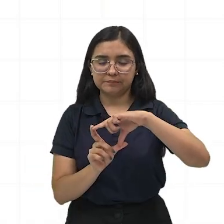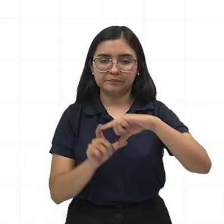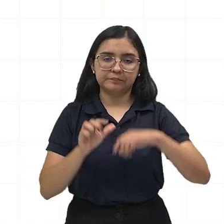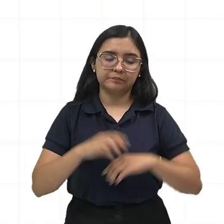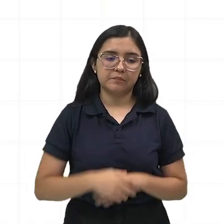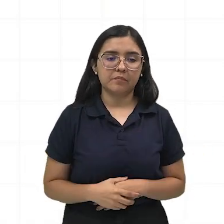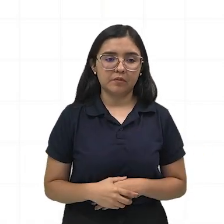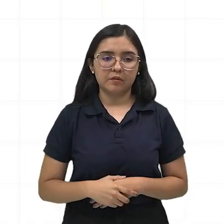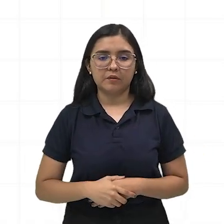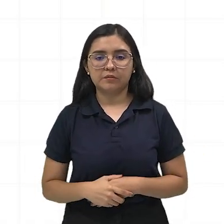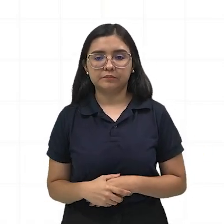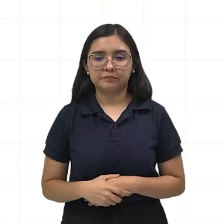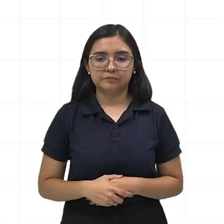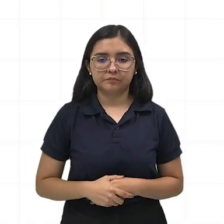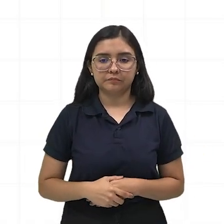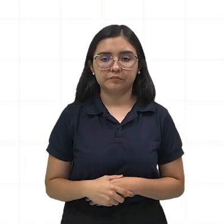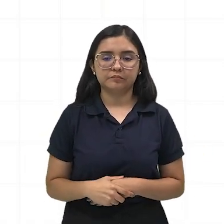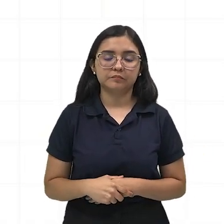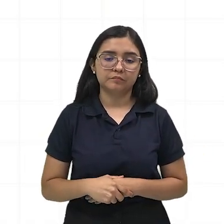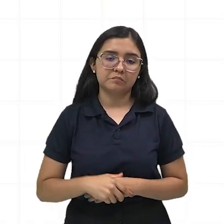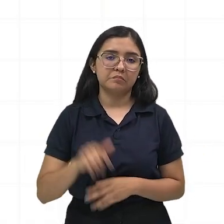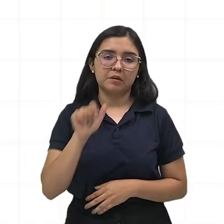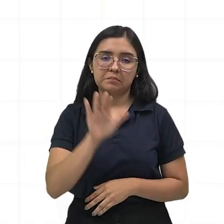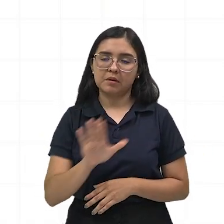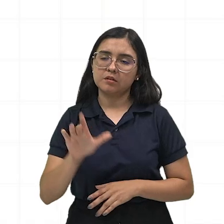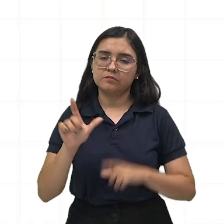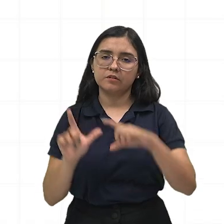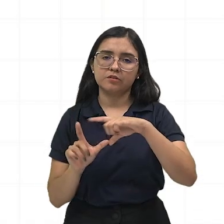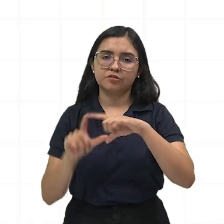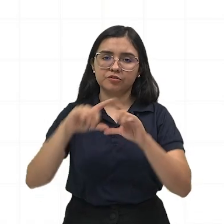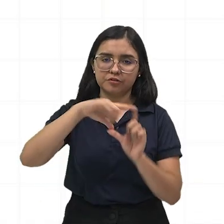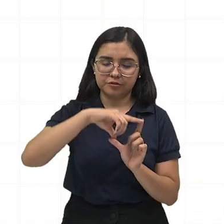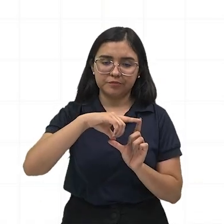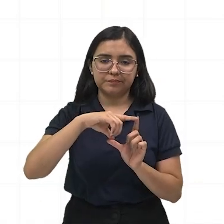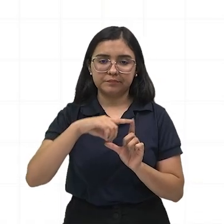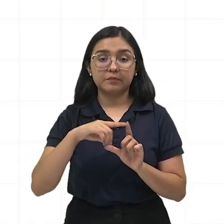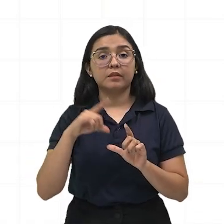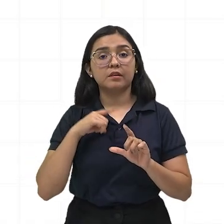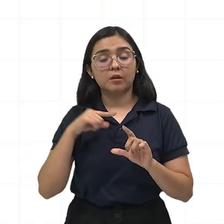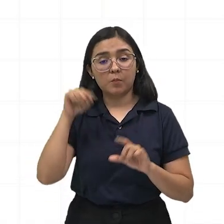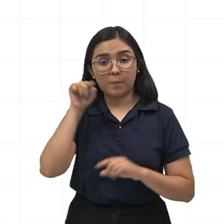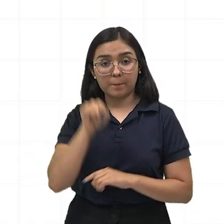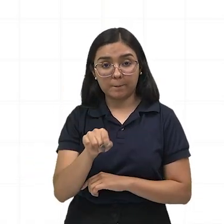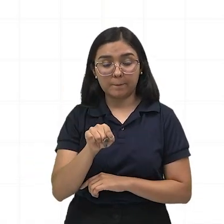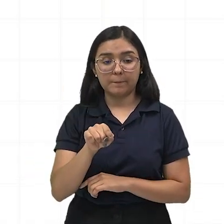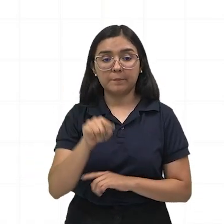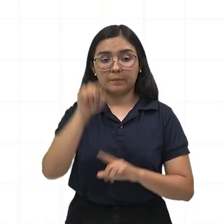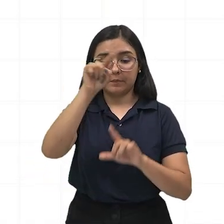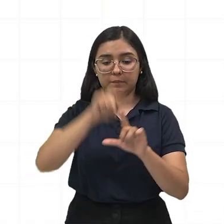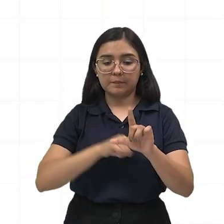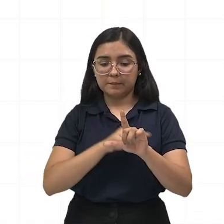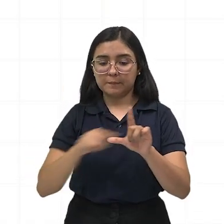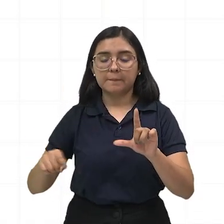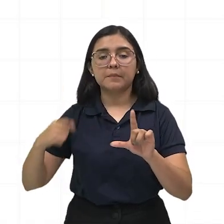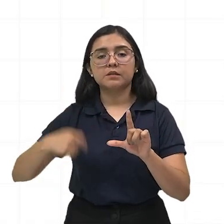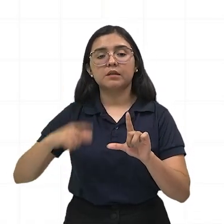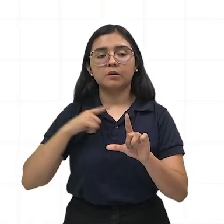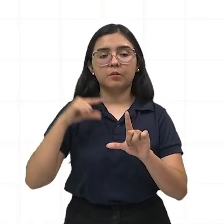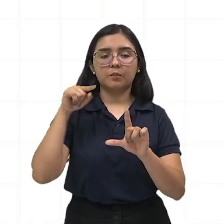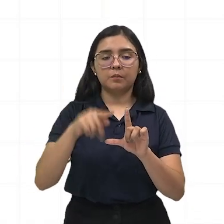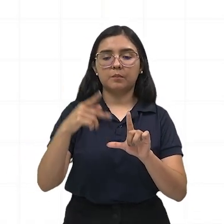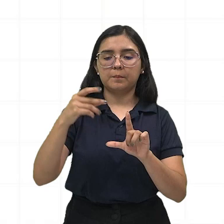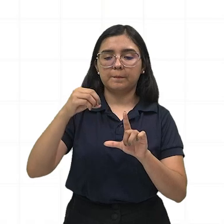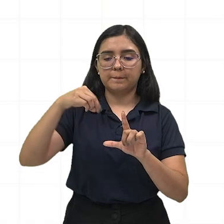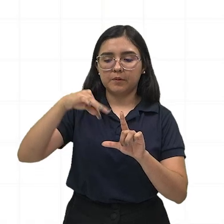Girar, em girá-la em relação a um ponto no plano. Então, você tem que ter um ponto onde você